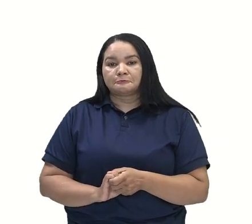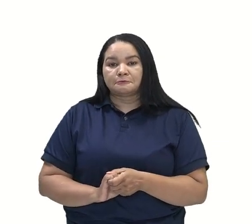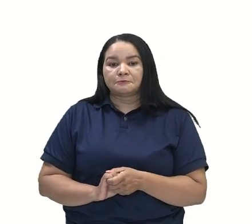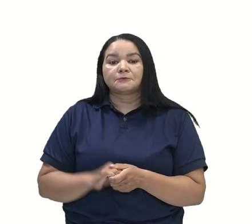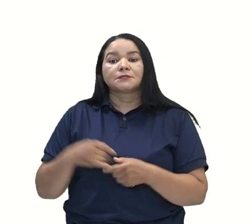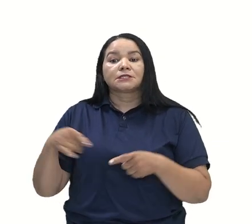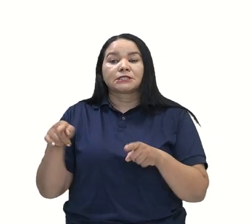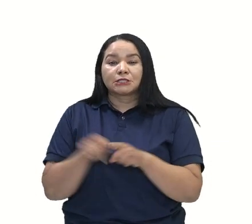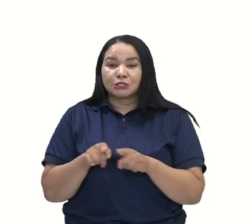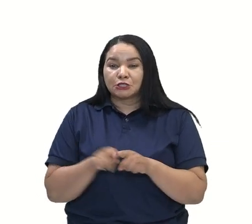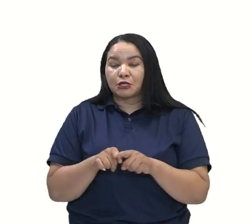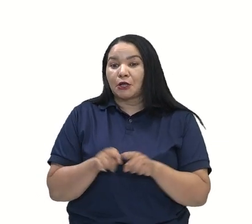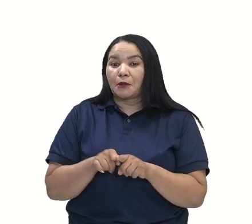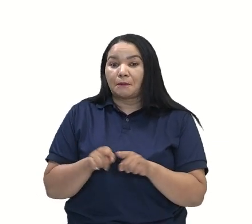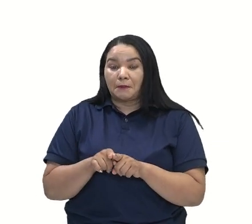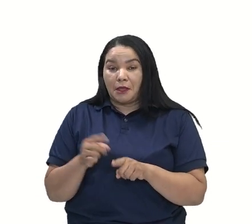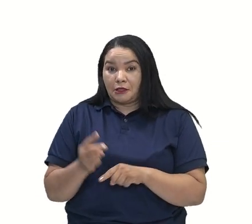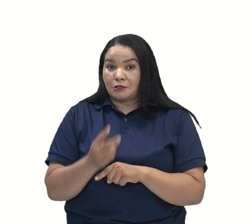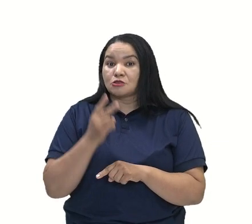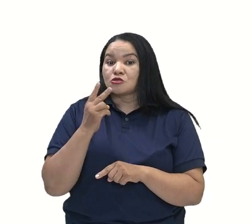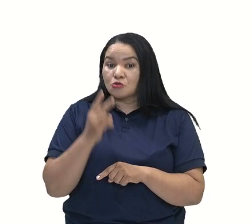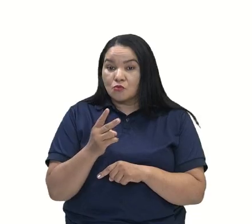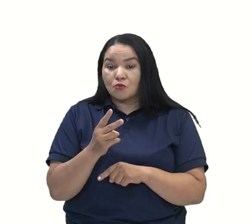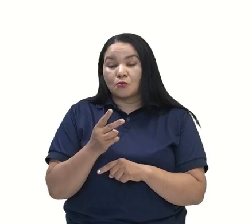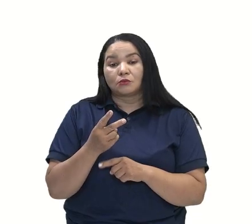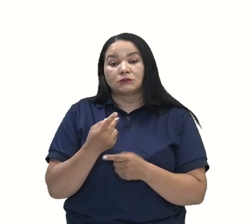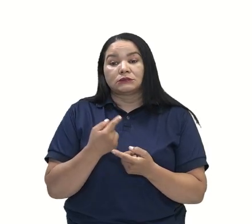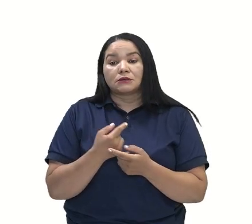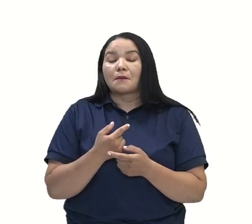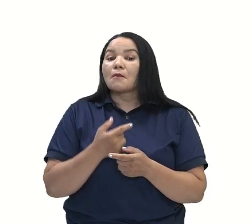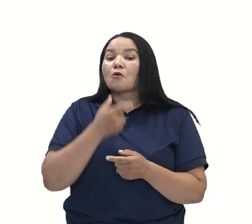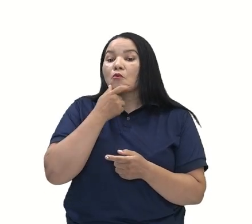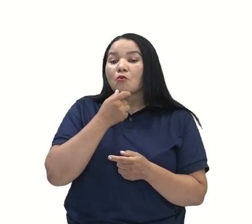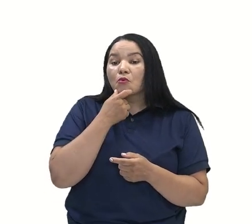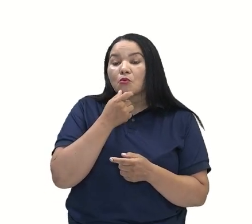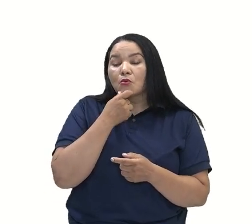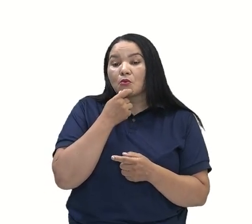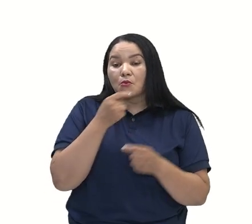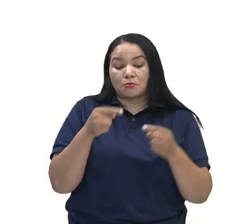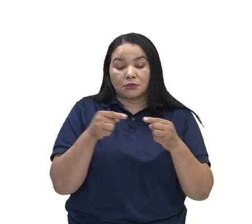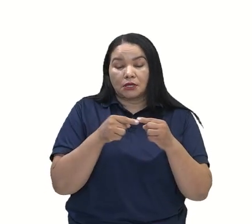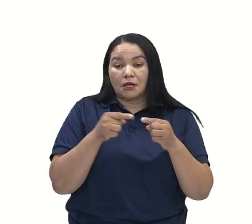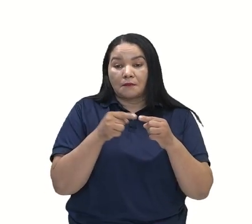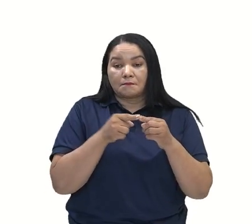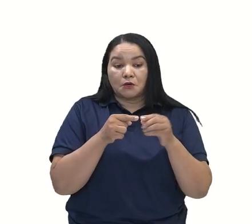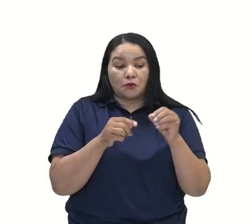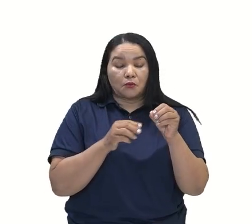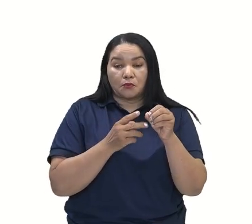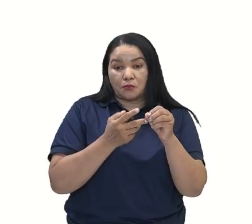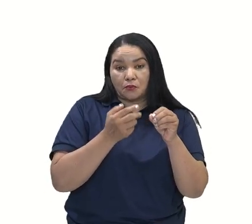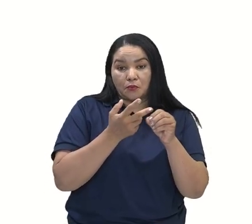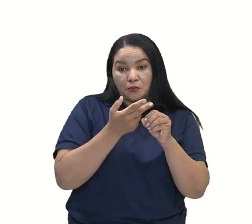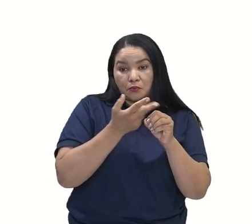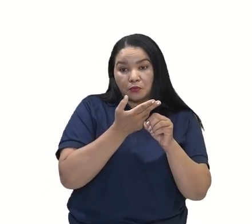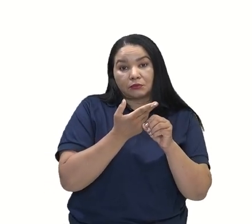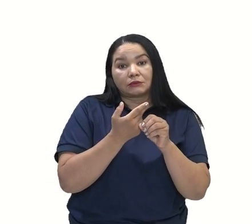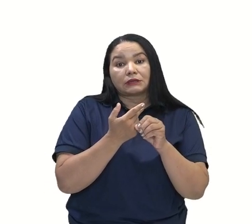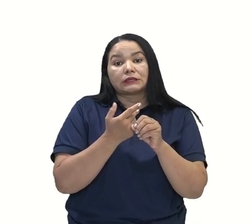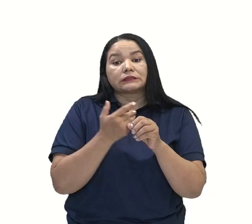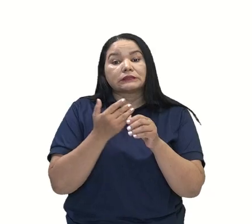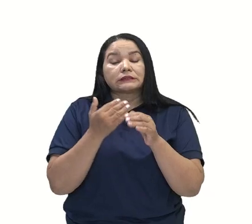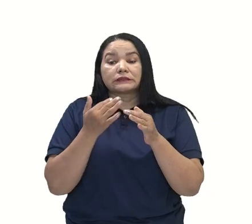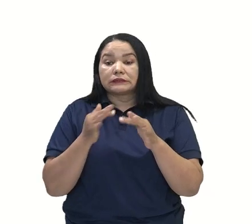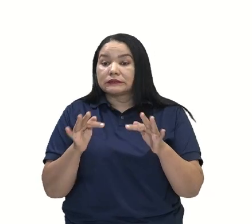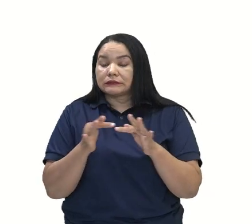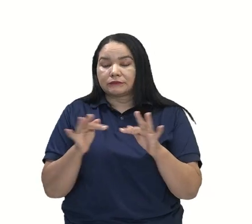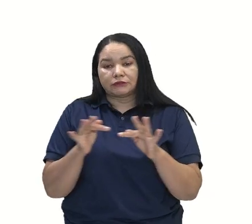gente, essas duas cirurgias, né, para os homens, no caso da vasectomia, é uma cirurgia muito simples, muito tranquila.